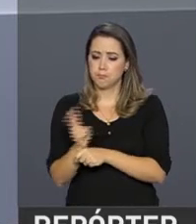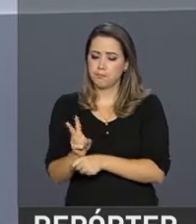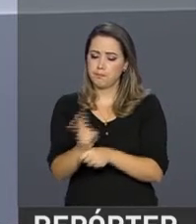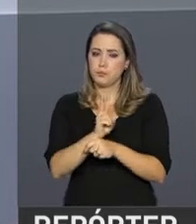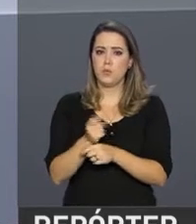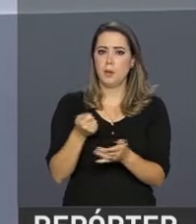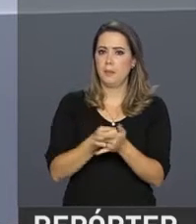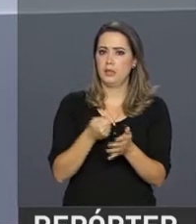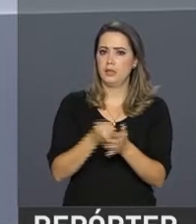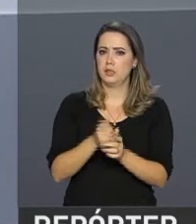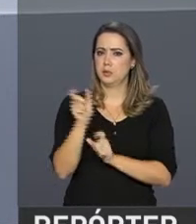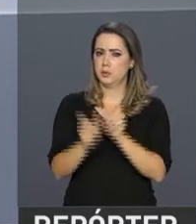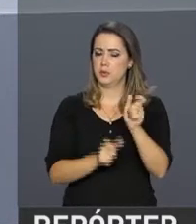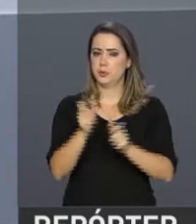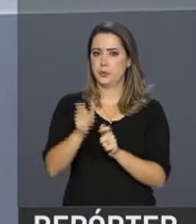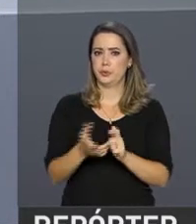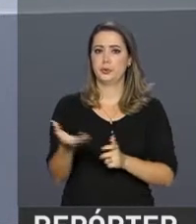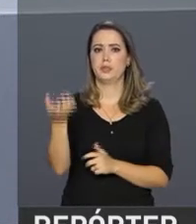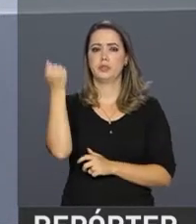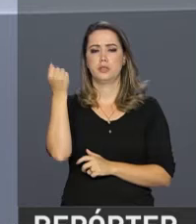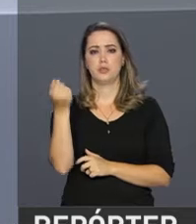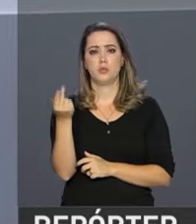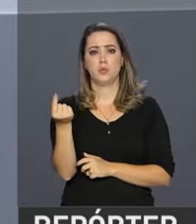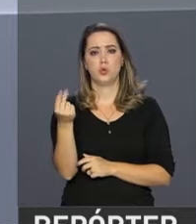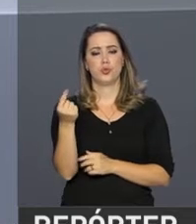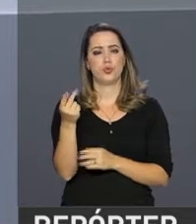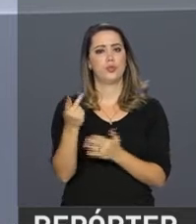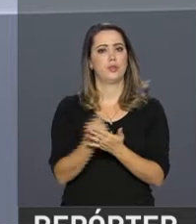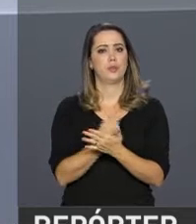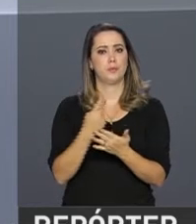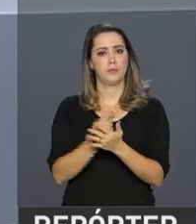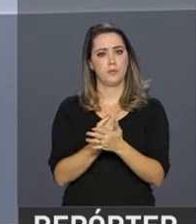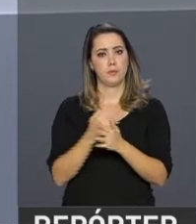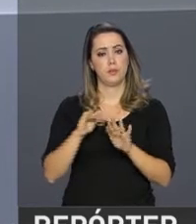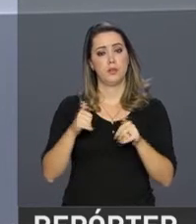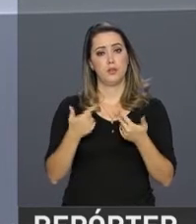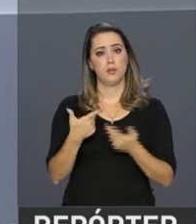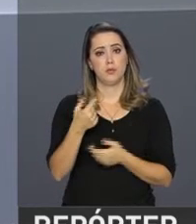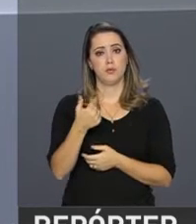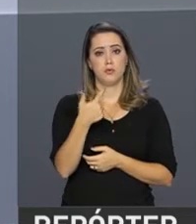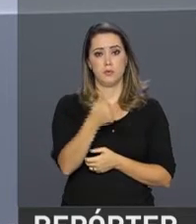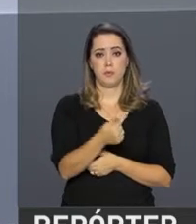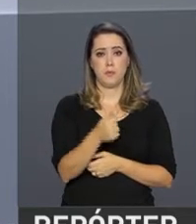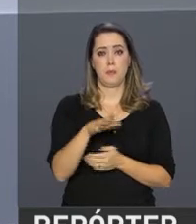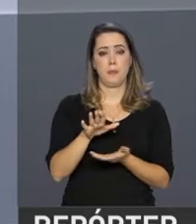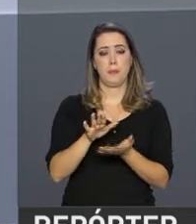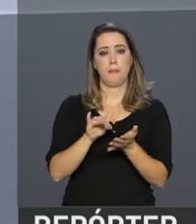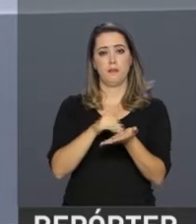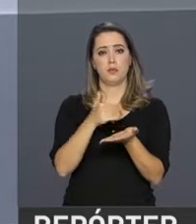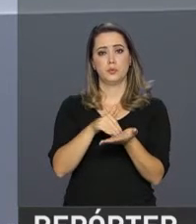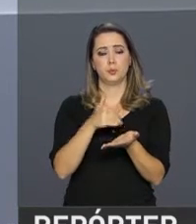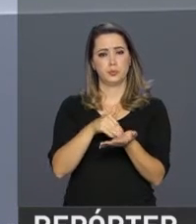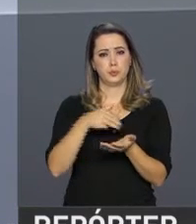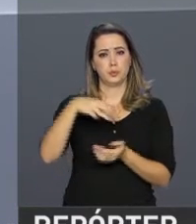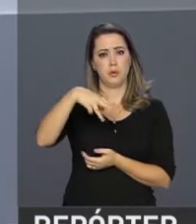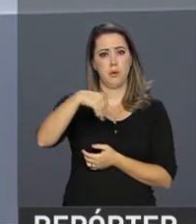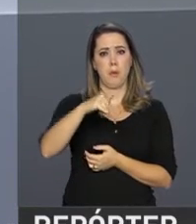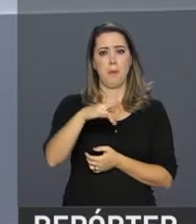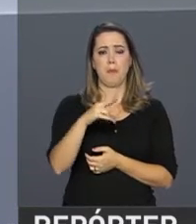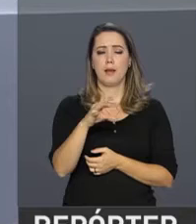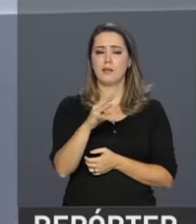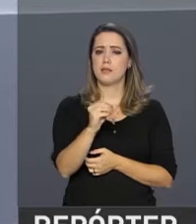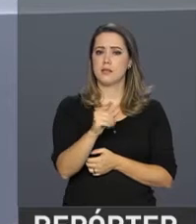evitar o pagamento para supostos beneficiários. Com esse resultado de 2017, o secretário de Previdência, Marcelo